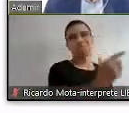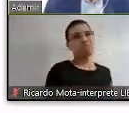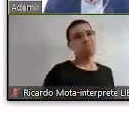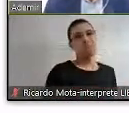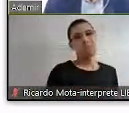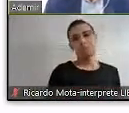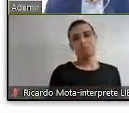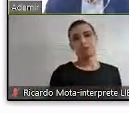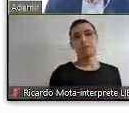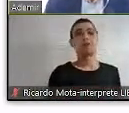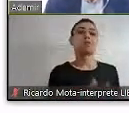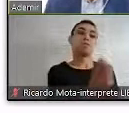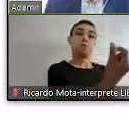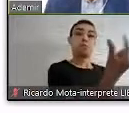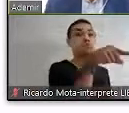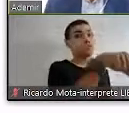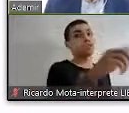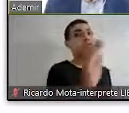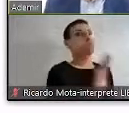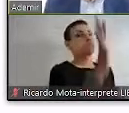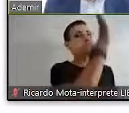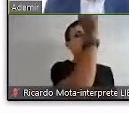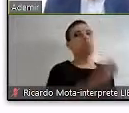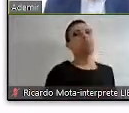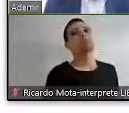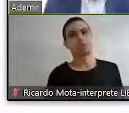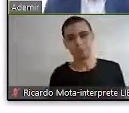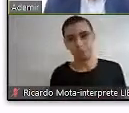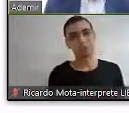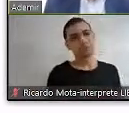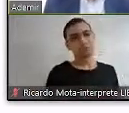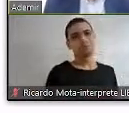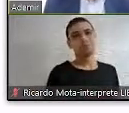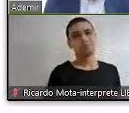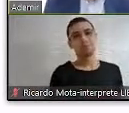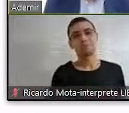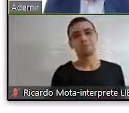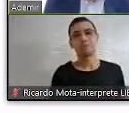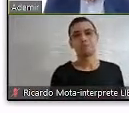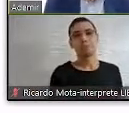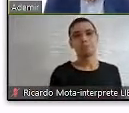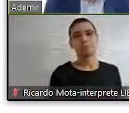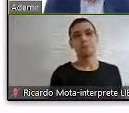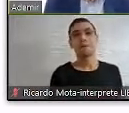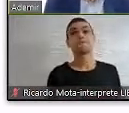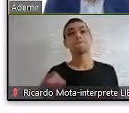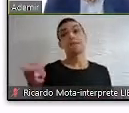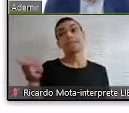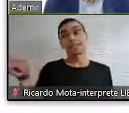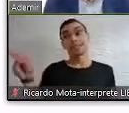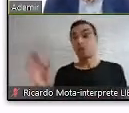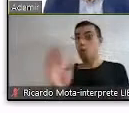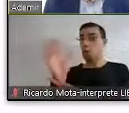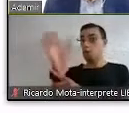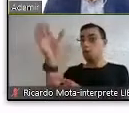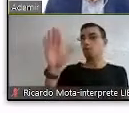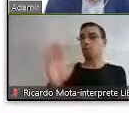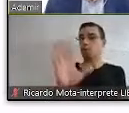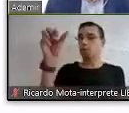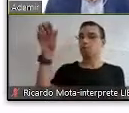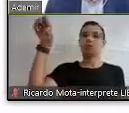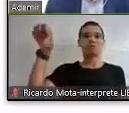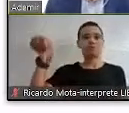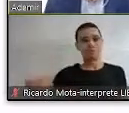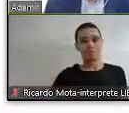questão do custo, que também é muito importante, que a preventiva tem uma redução de custo comparando com